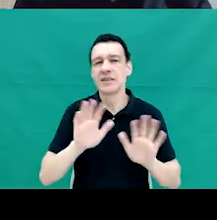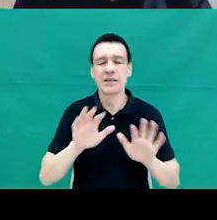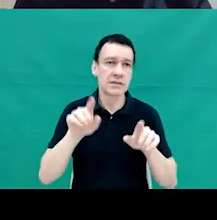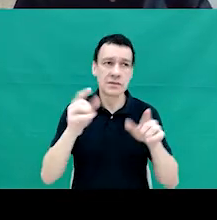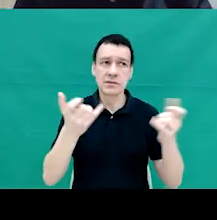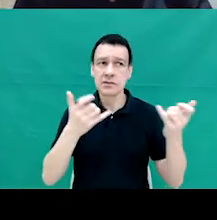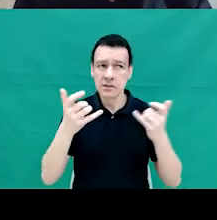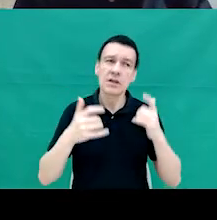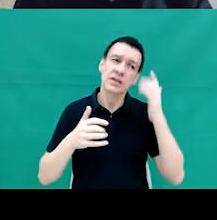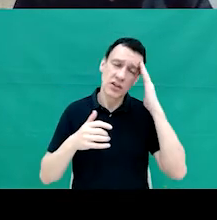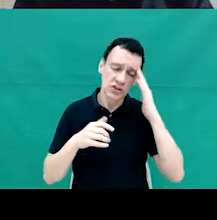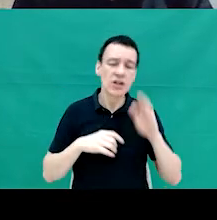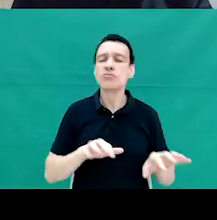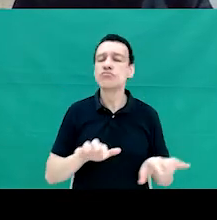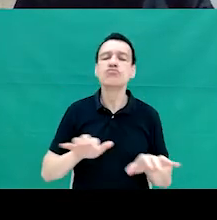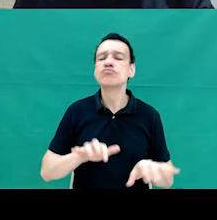Exatamente isso.